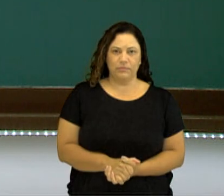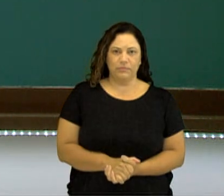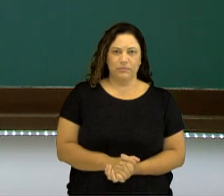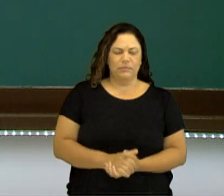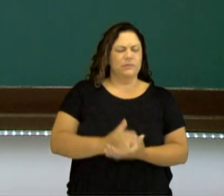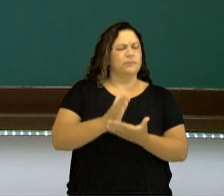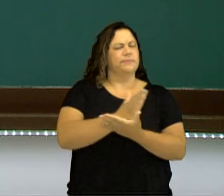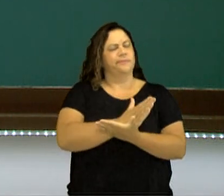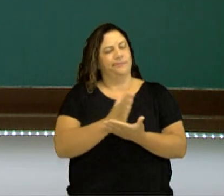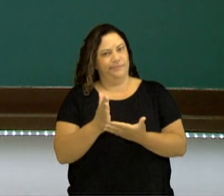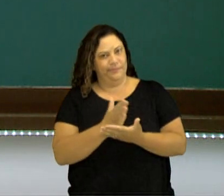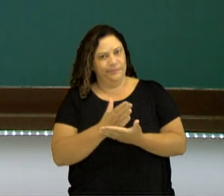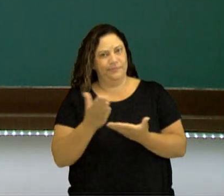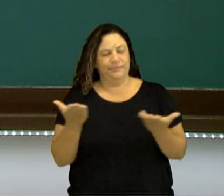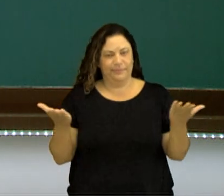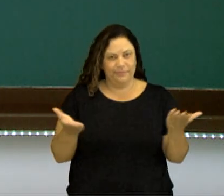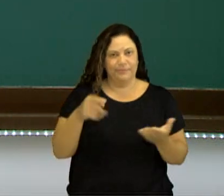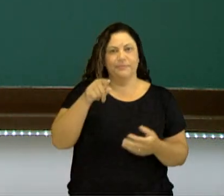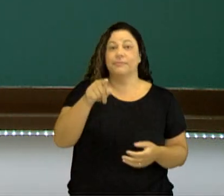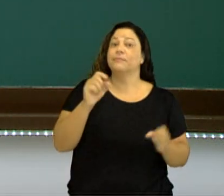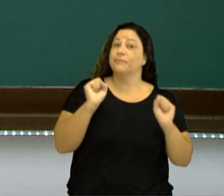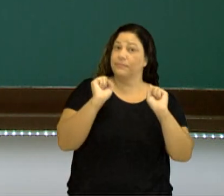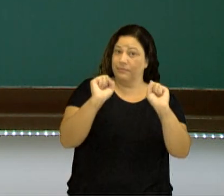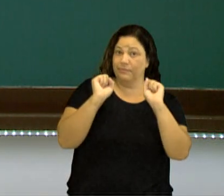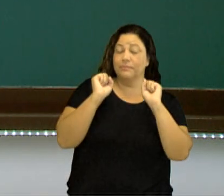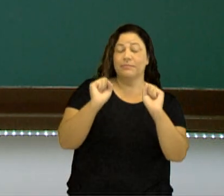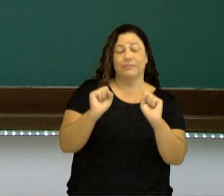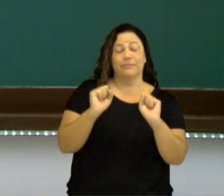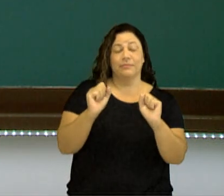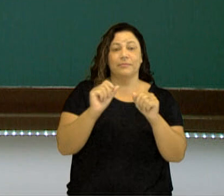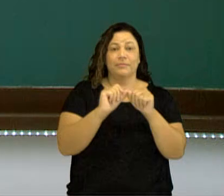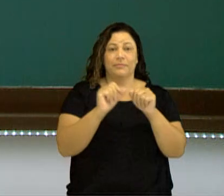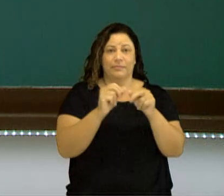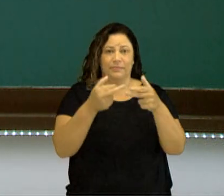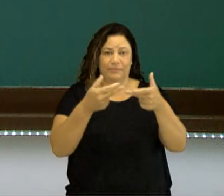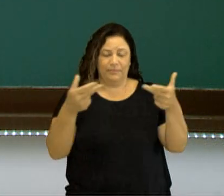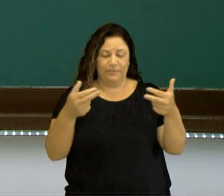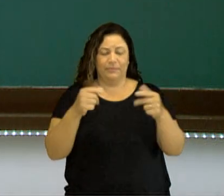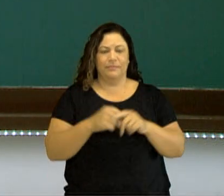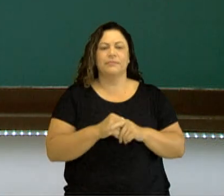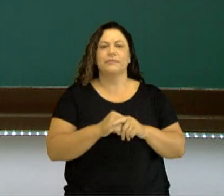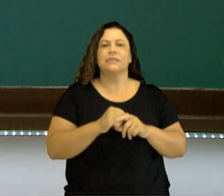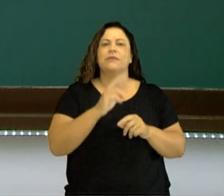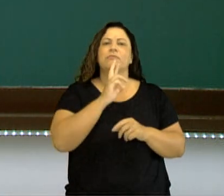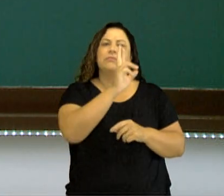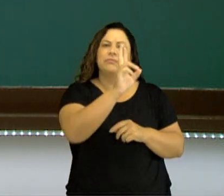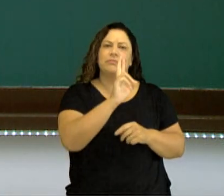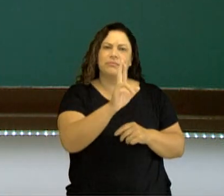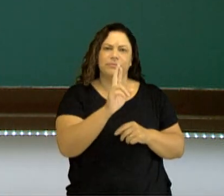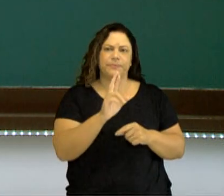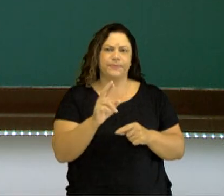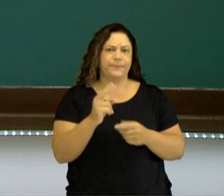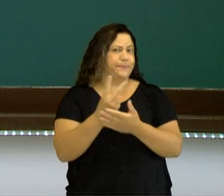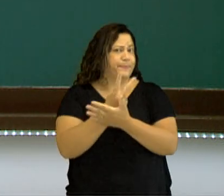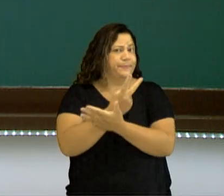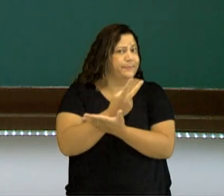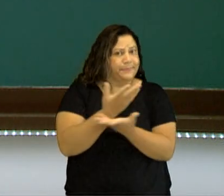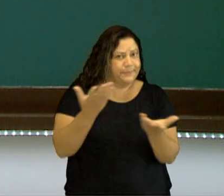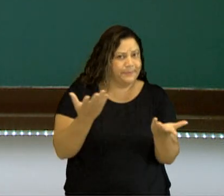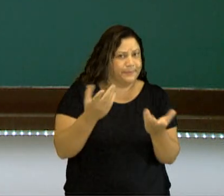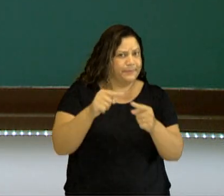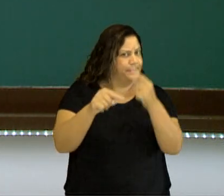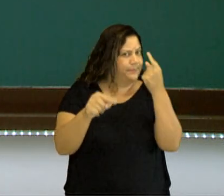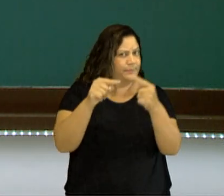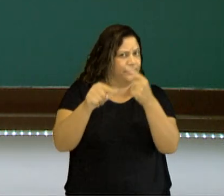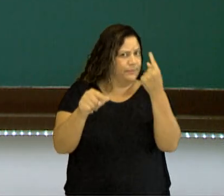Algumas considerações você já pode fazer para eliminar algumas respostas ali que não estão coerentes, tá?